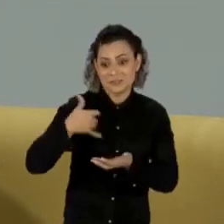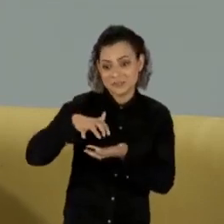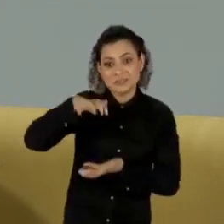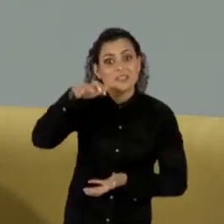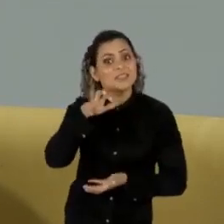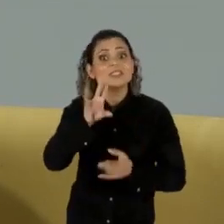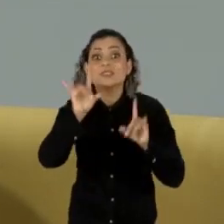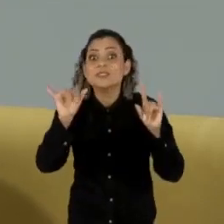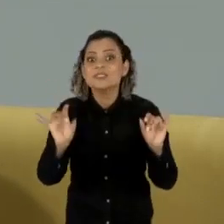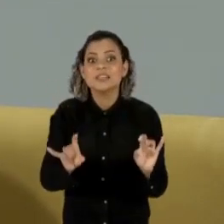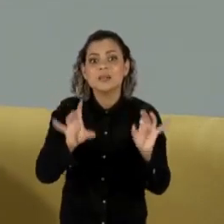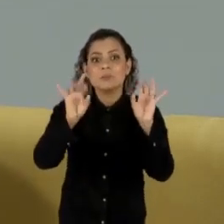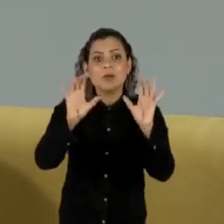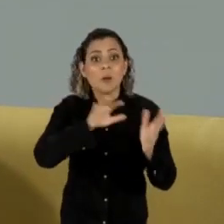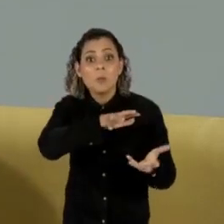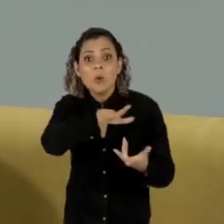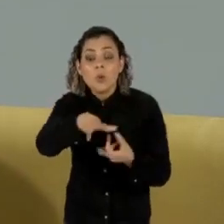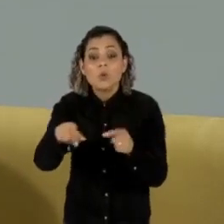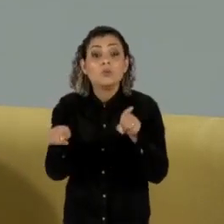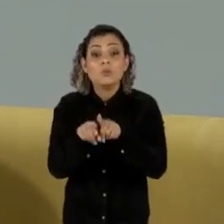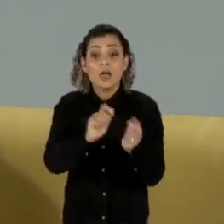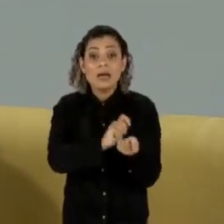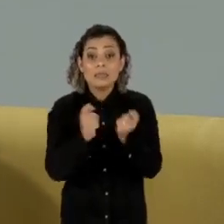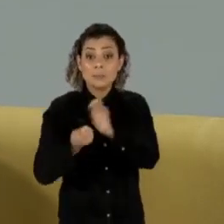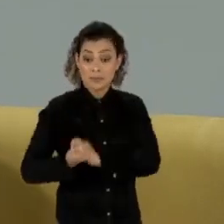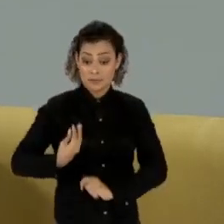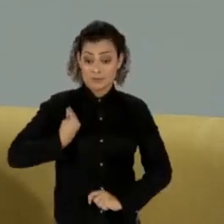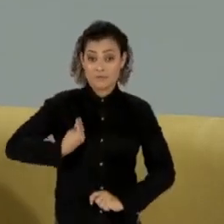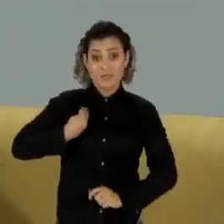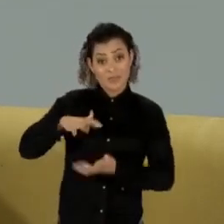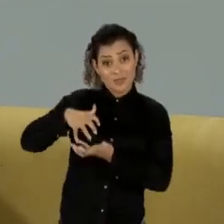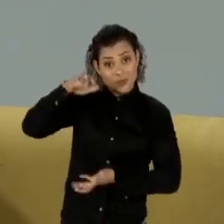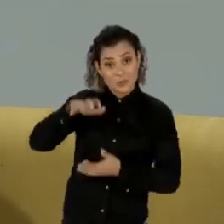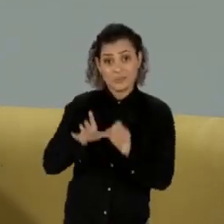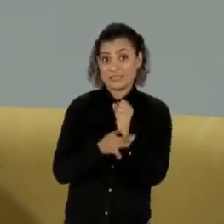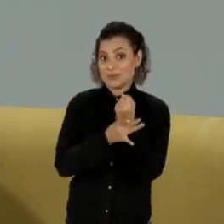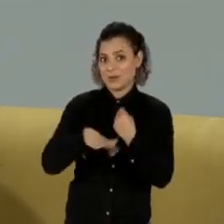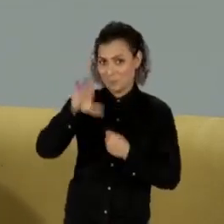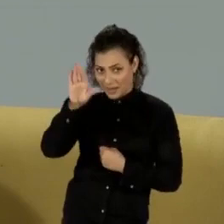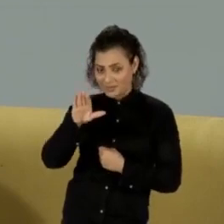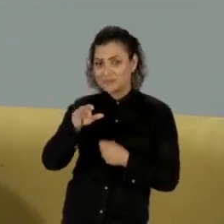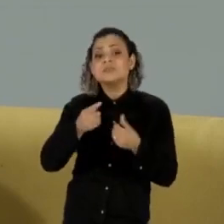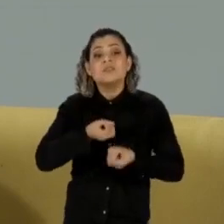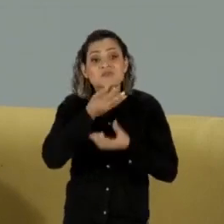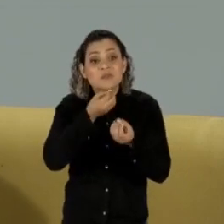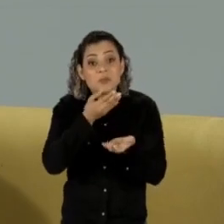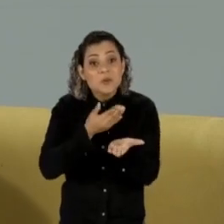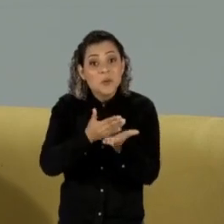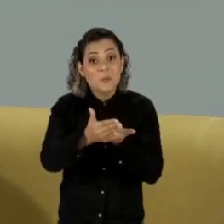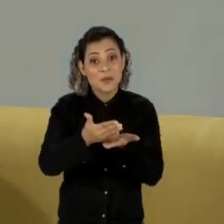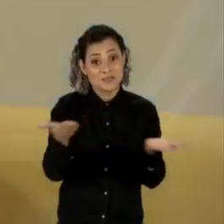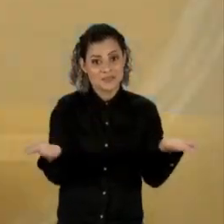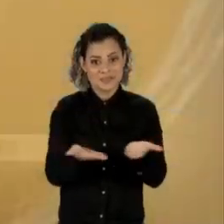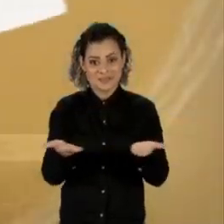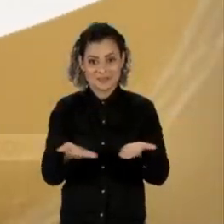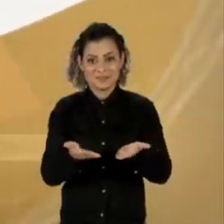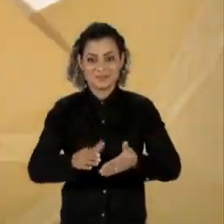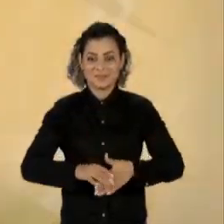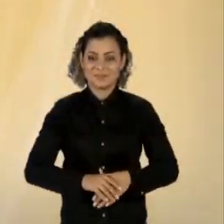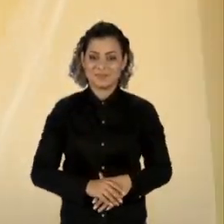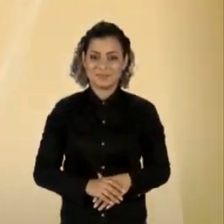equipamentos adaptados para tornar a vida deles mais segura jc é um cultura de informação começa agora